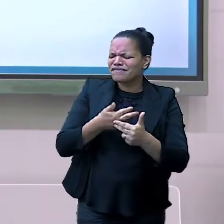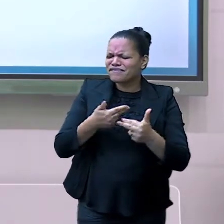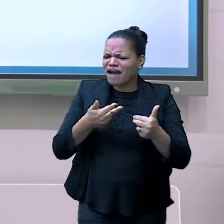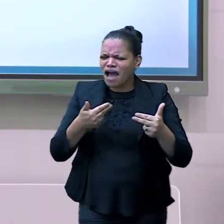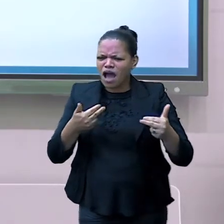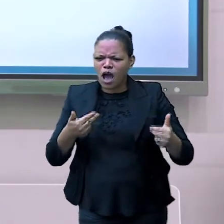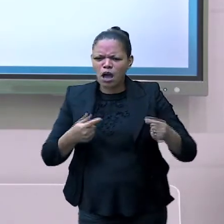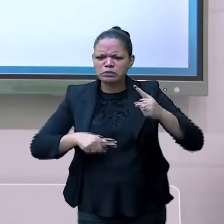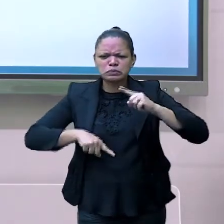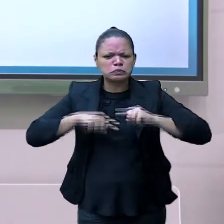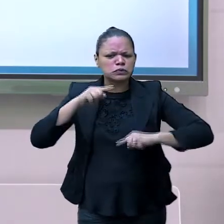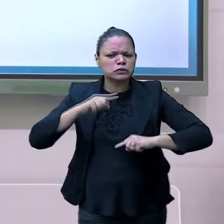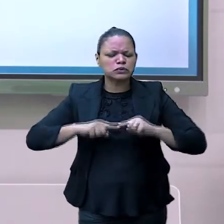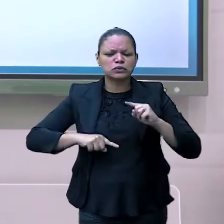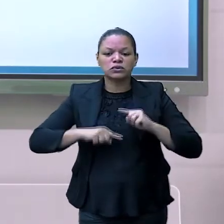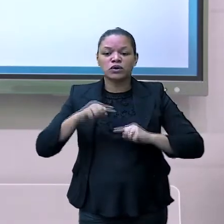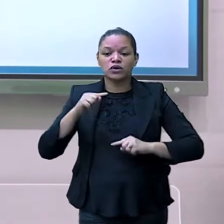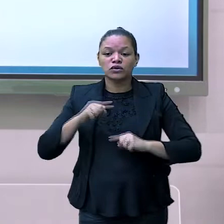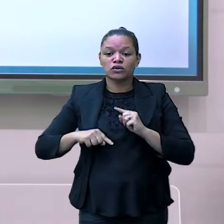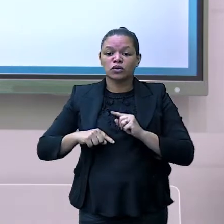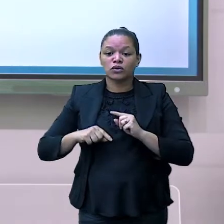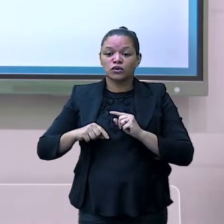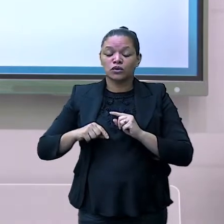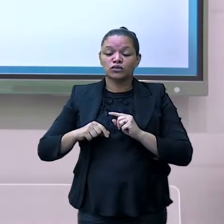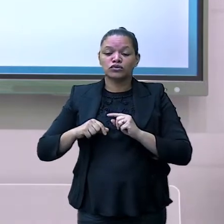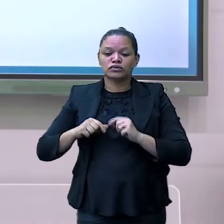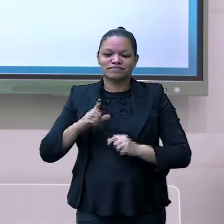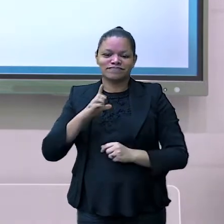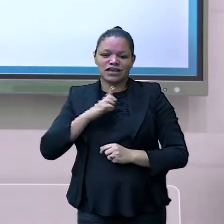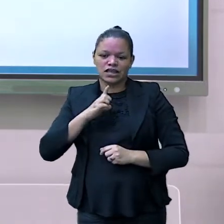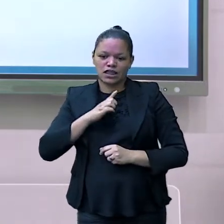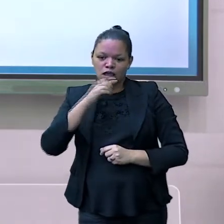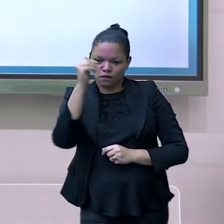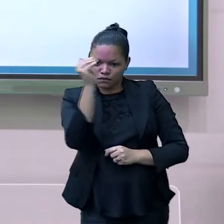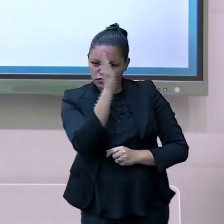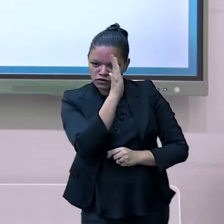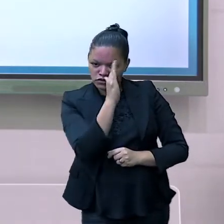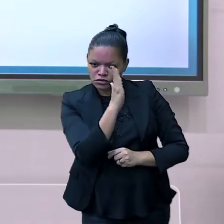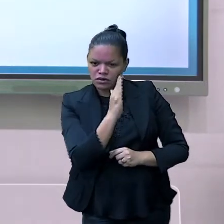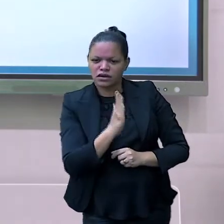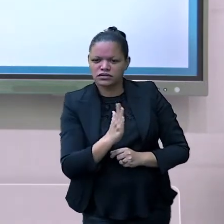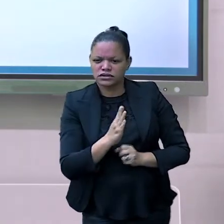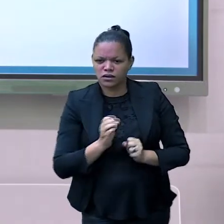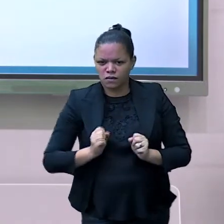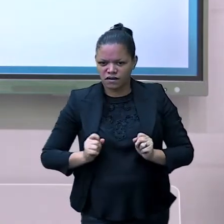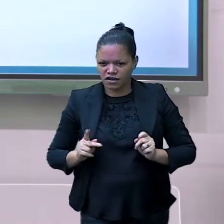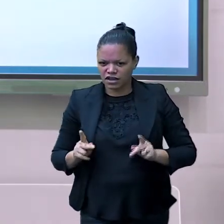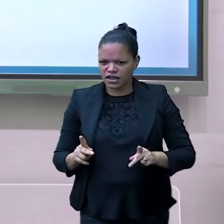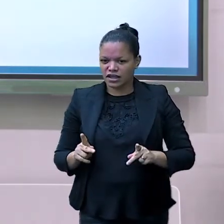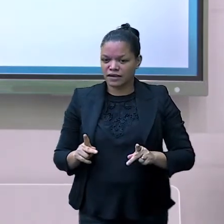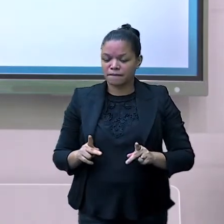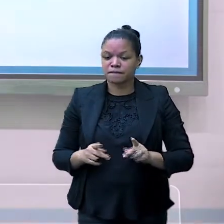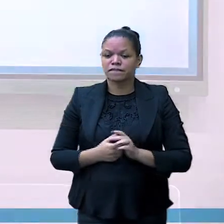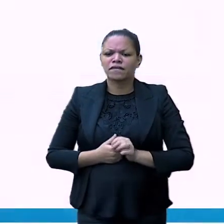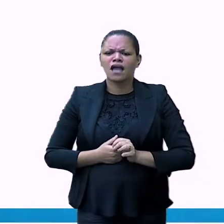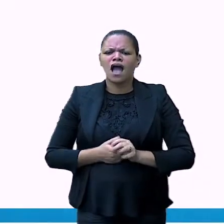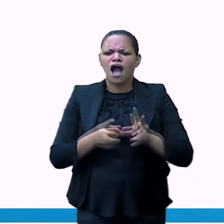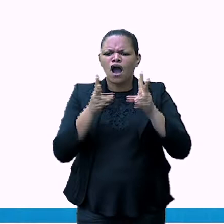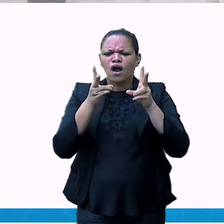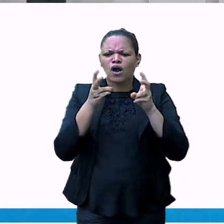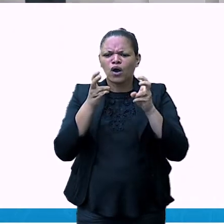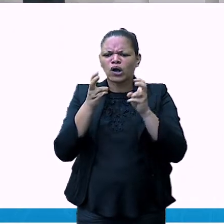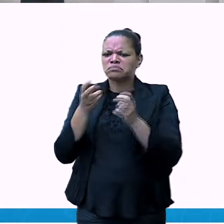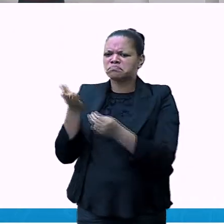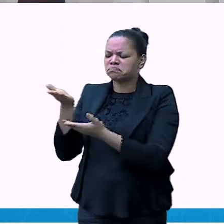país dentro dessas atividades que chamamos de exportação e importação. Olhando sobre isso